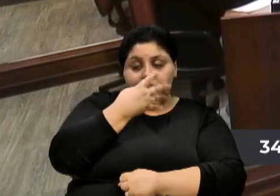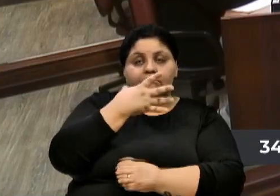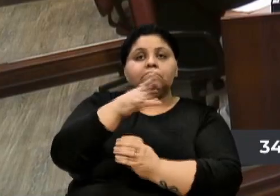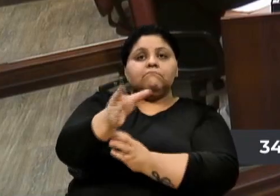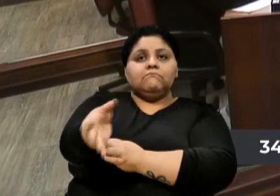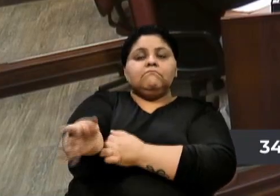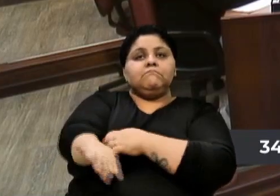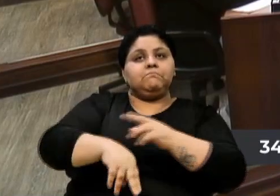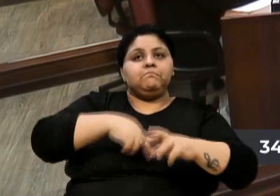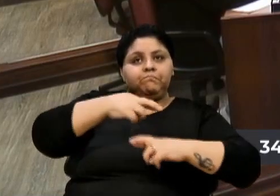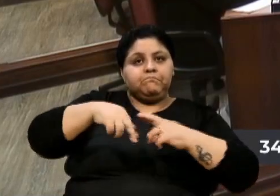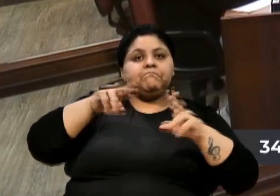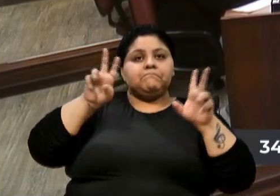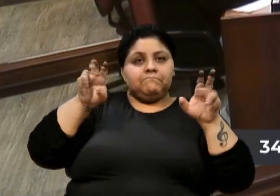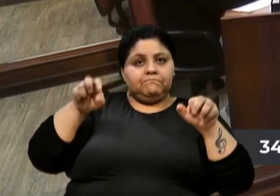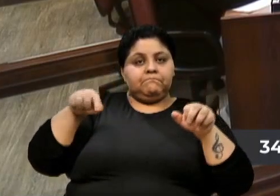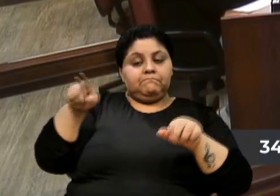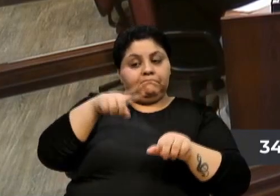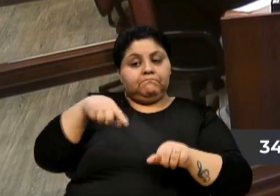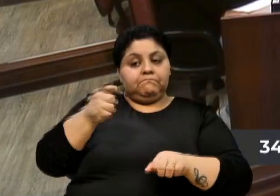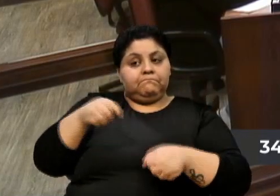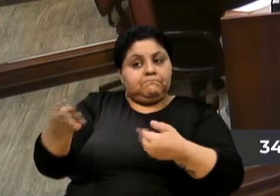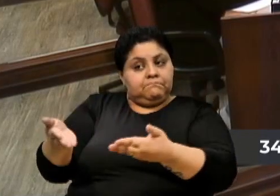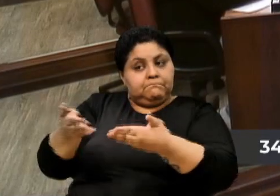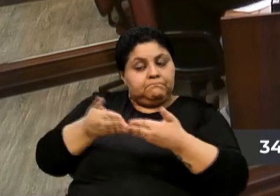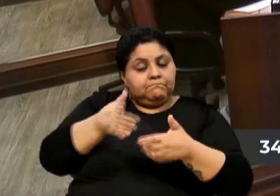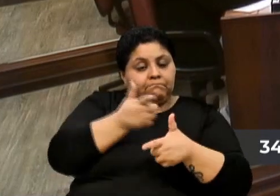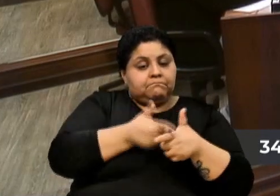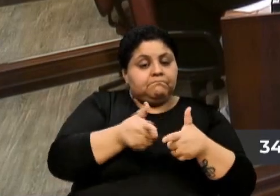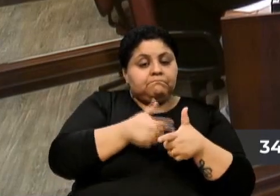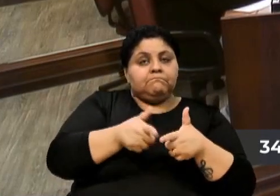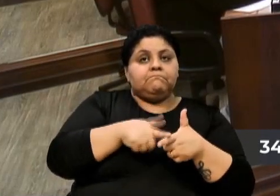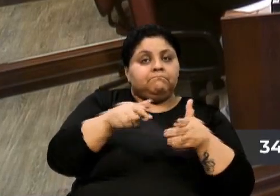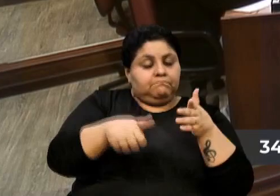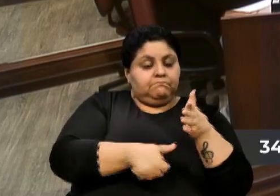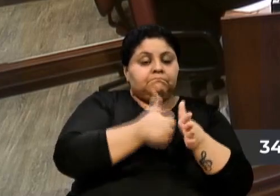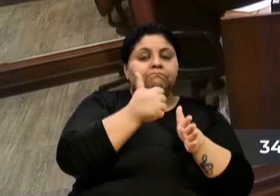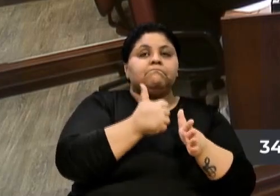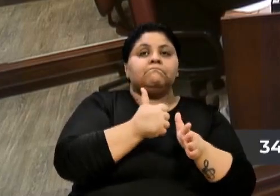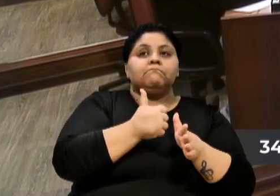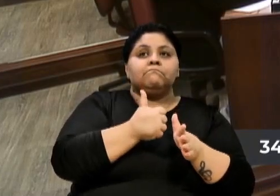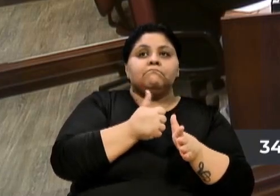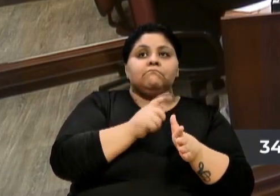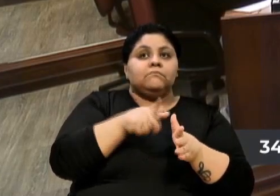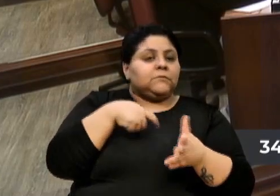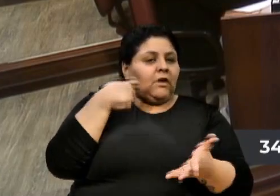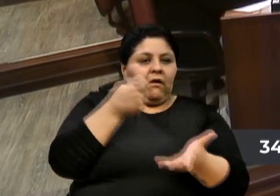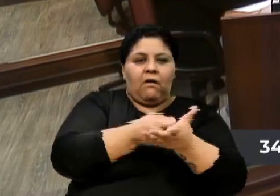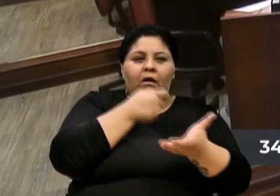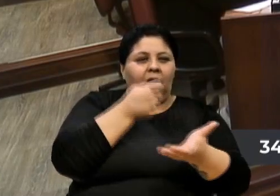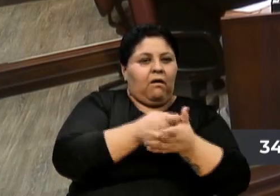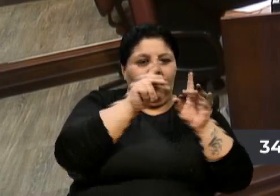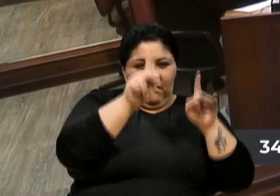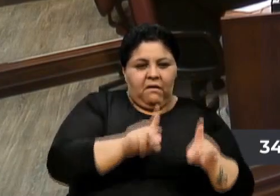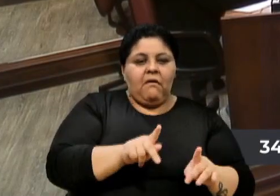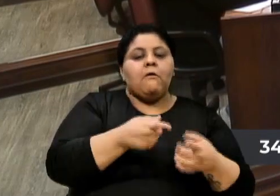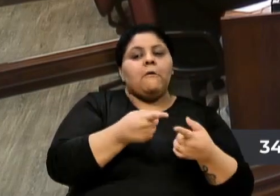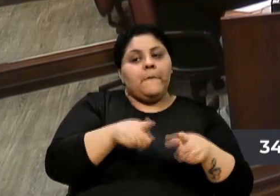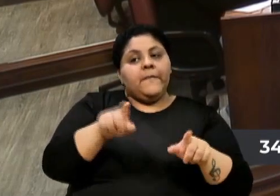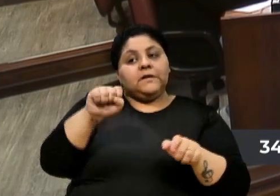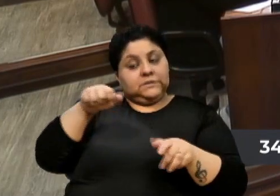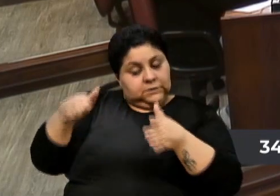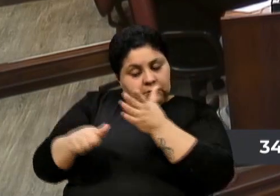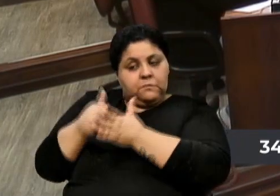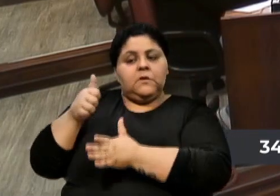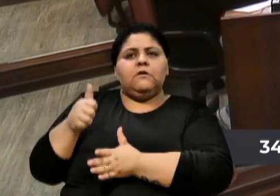tem que trazer esses problemas no sentido de melhorá-los, né? Não é de atacar alguém, mas de melhorá-los. O senhor trouxe aí uma situação